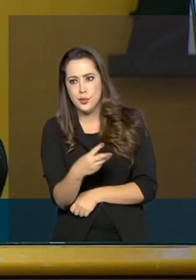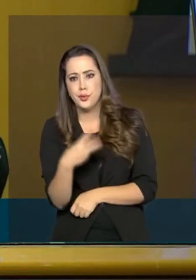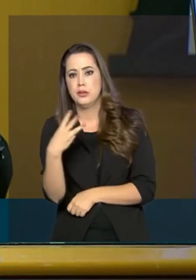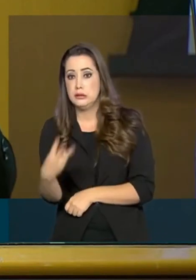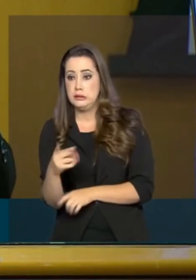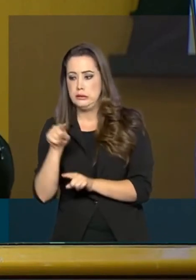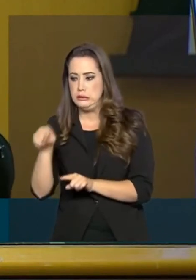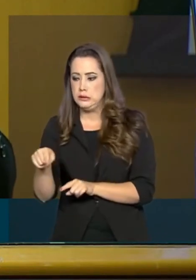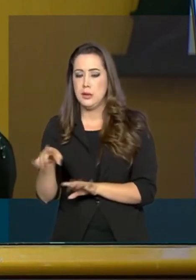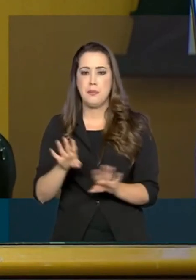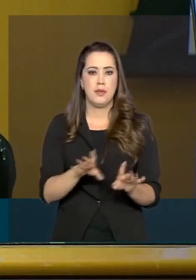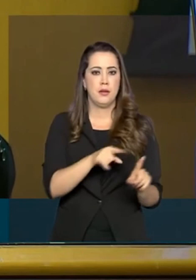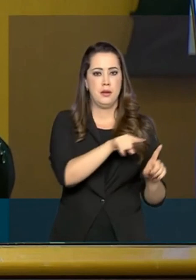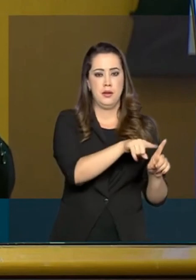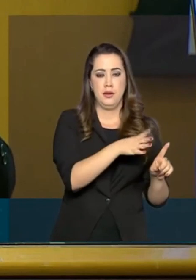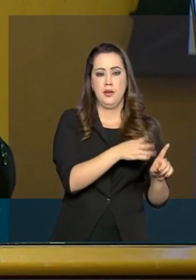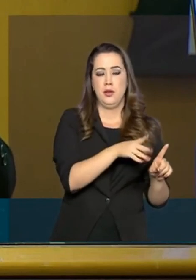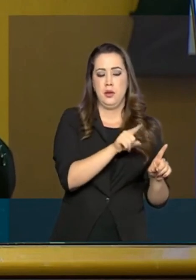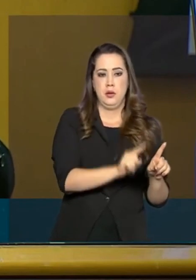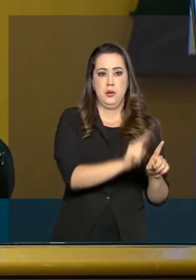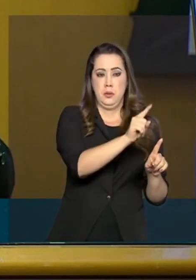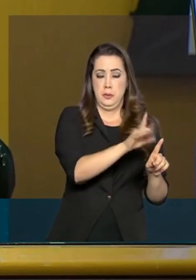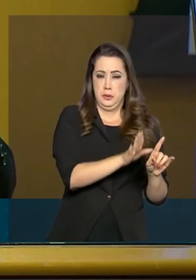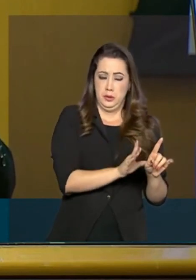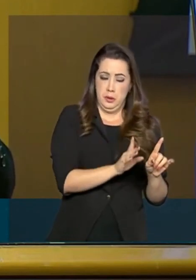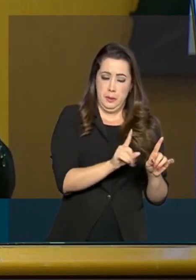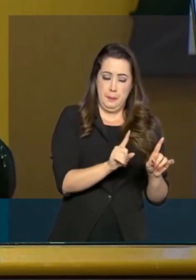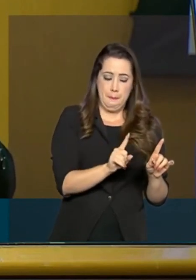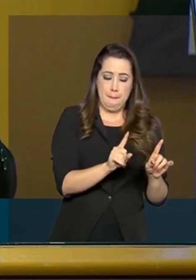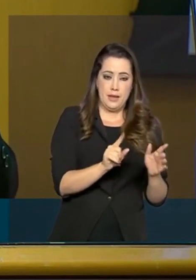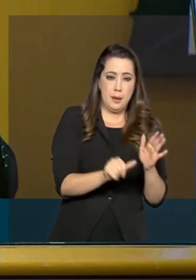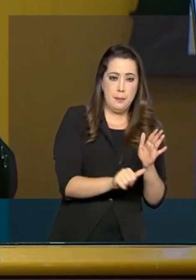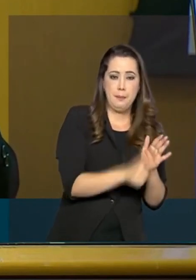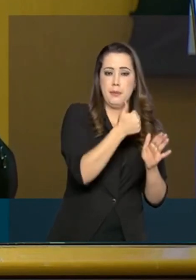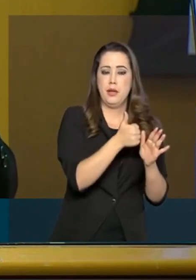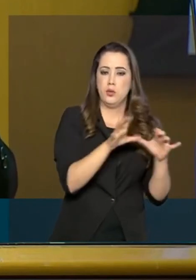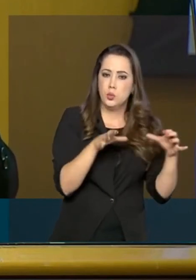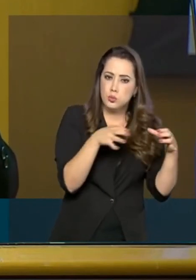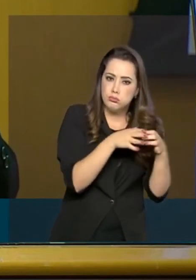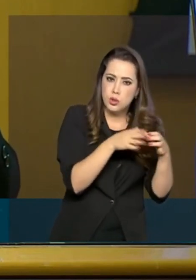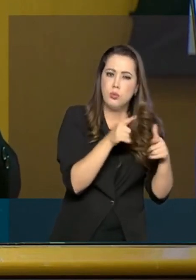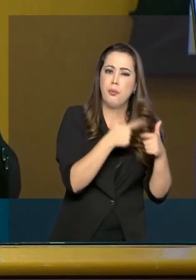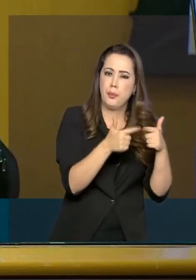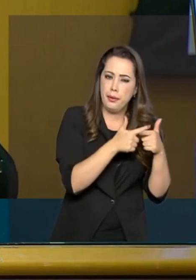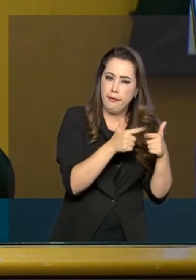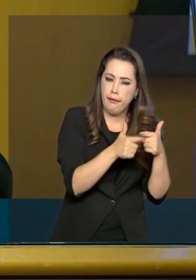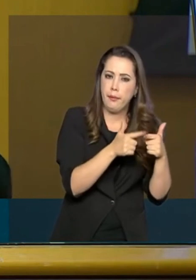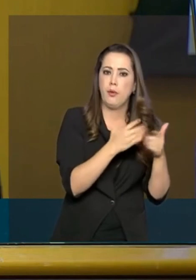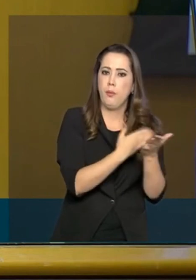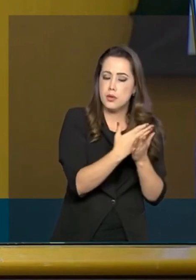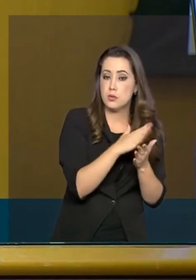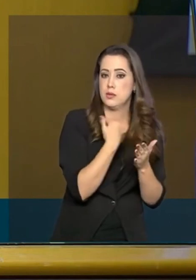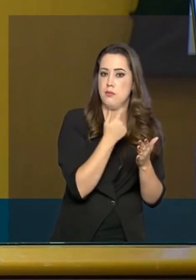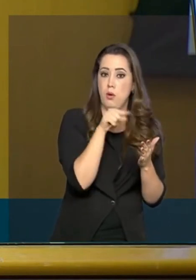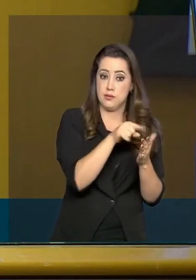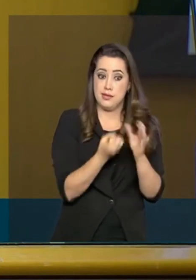as outras, só que ela não desce como as outras. Ela persiste naquele platô lá em cima, lá, e mantém por muito